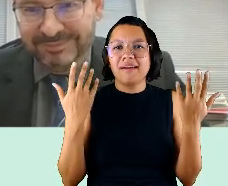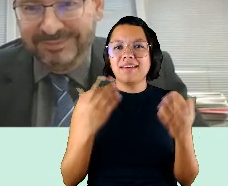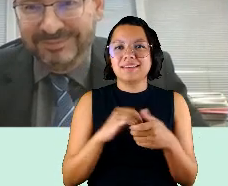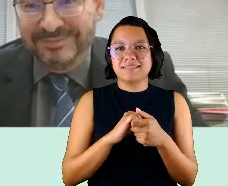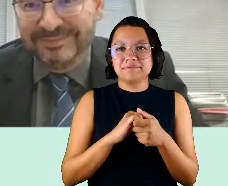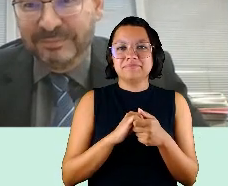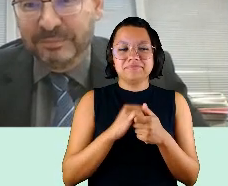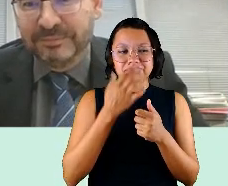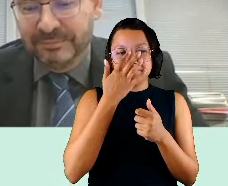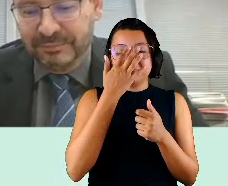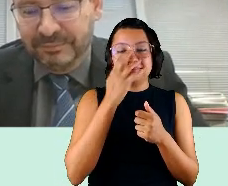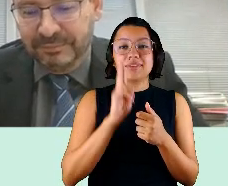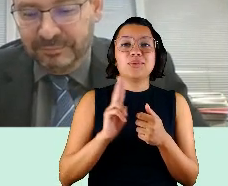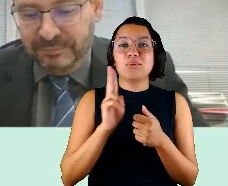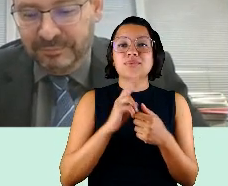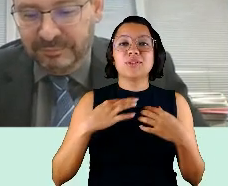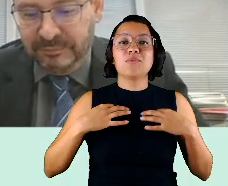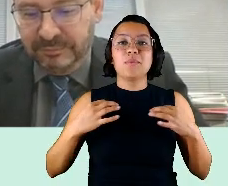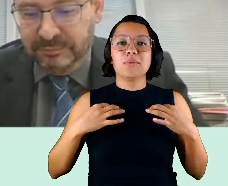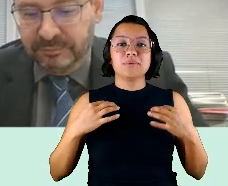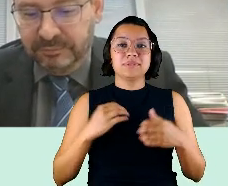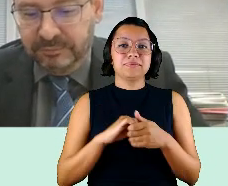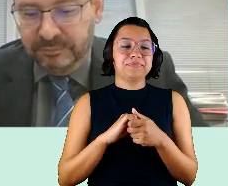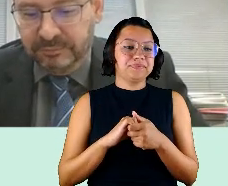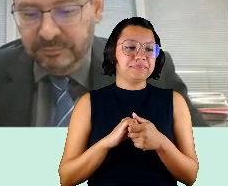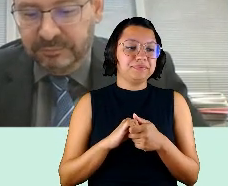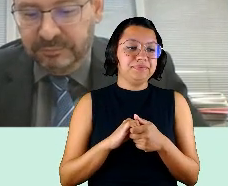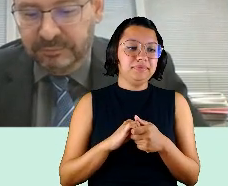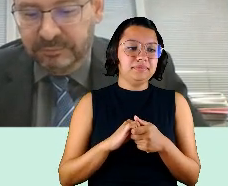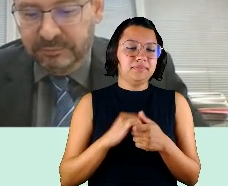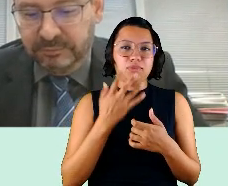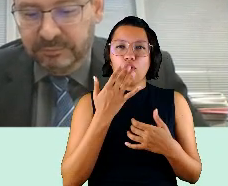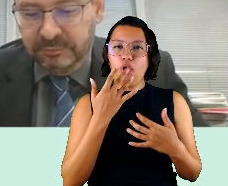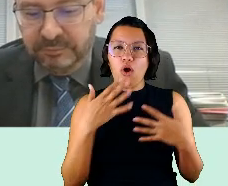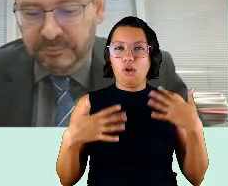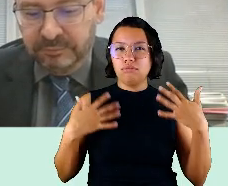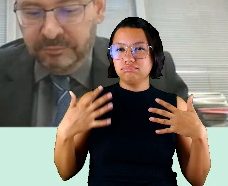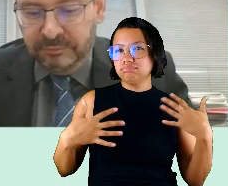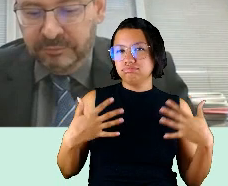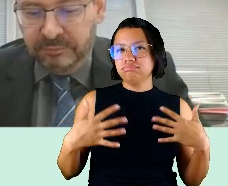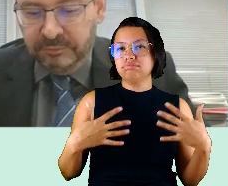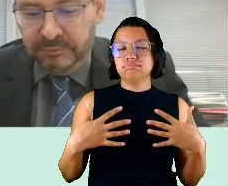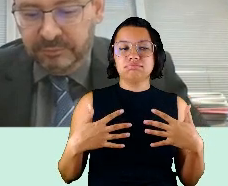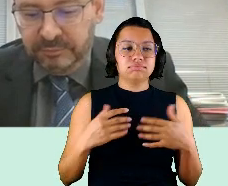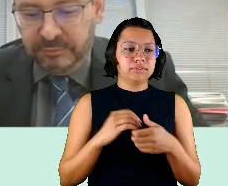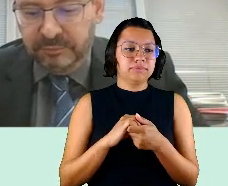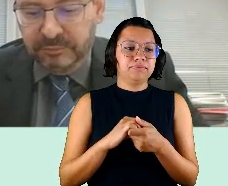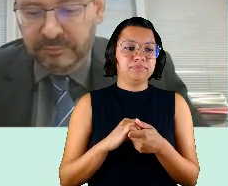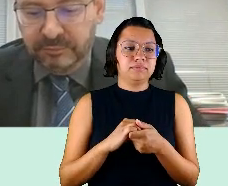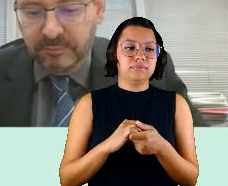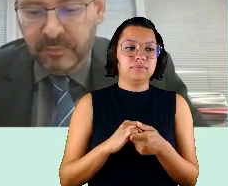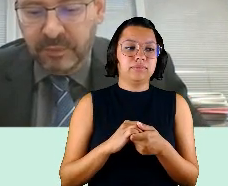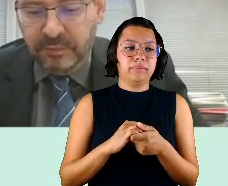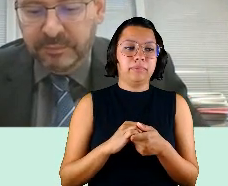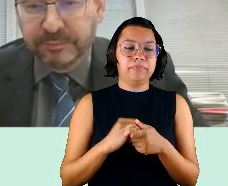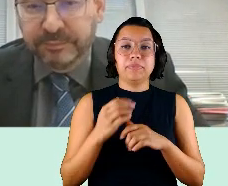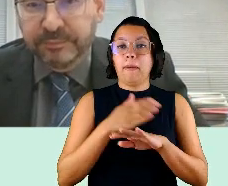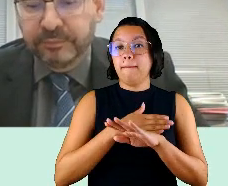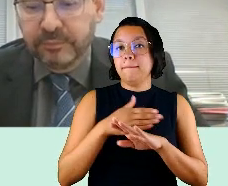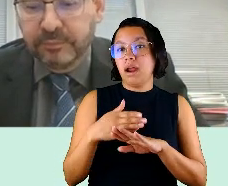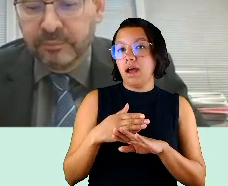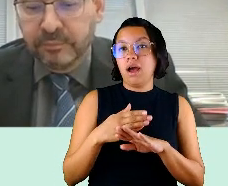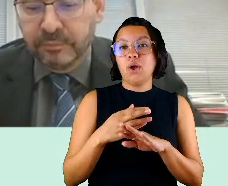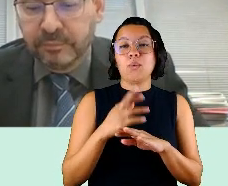Estou usando uma blusa estampada, né, uma estampa geométrica branca e